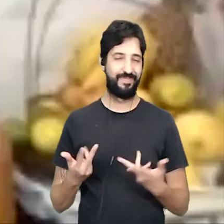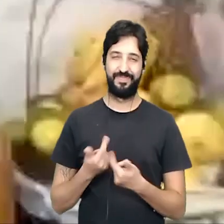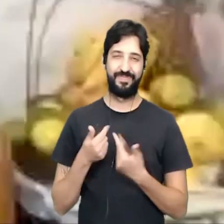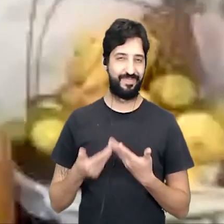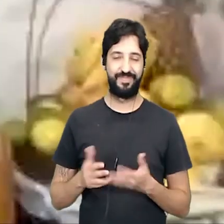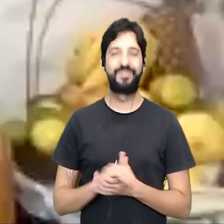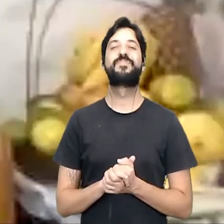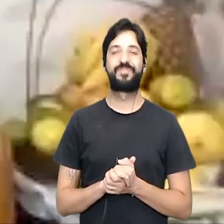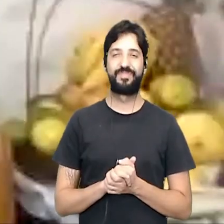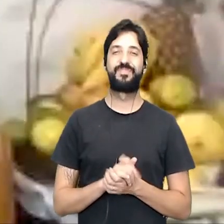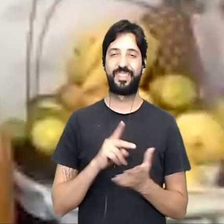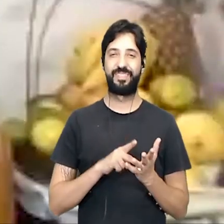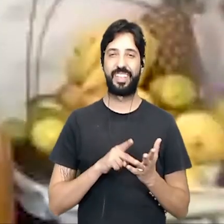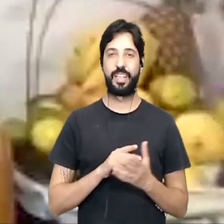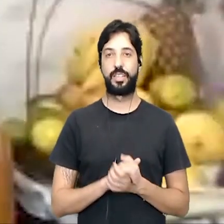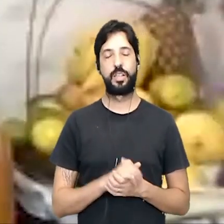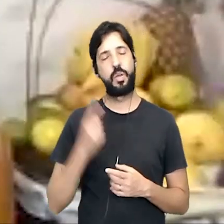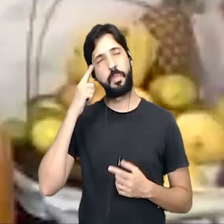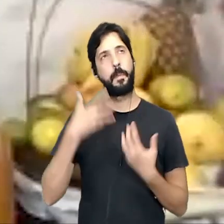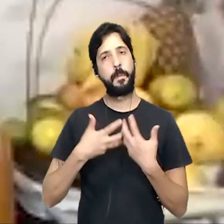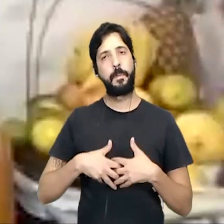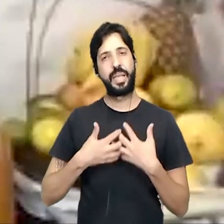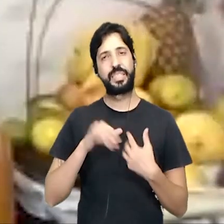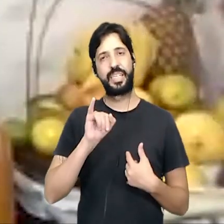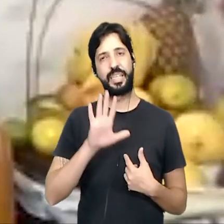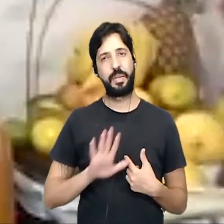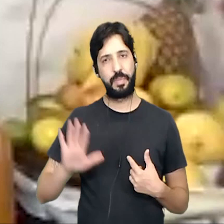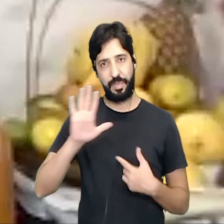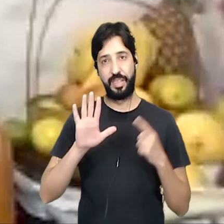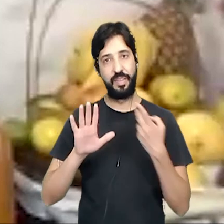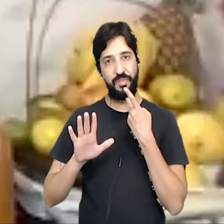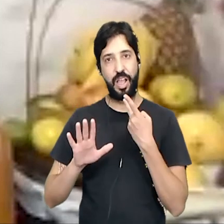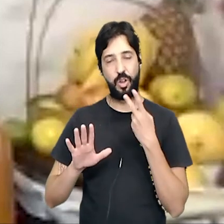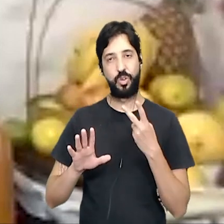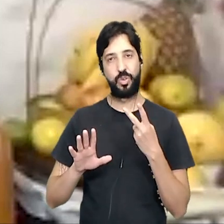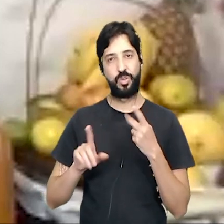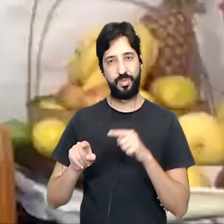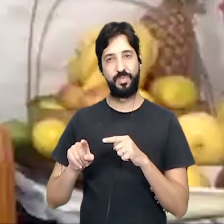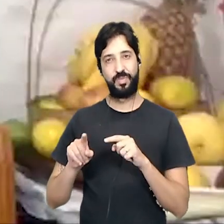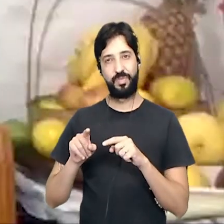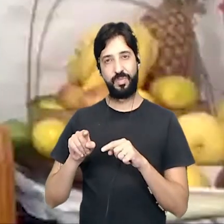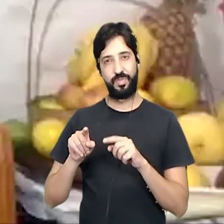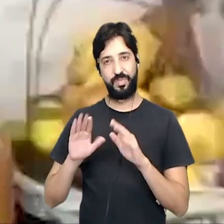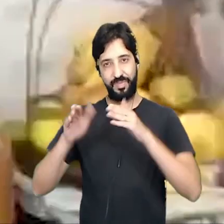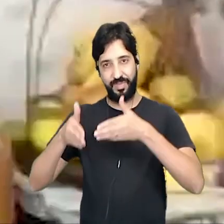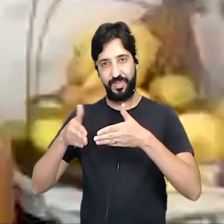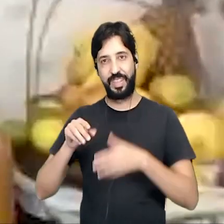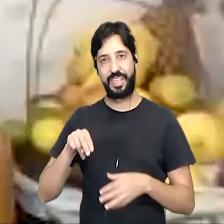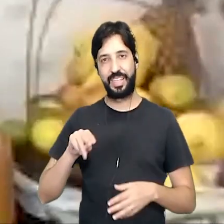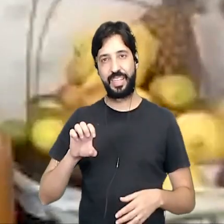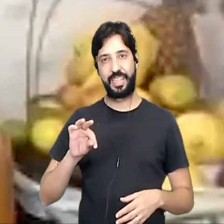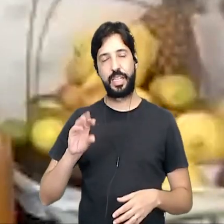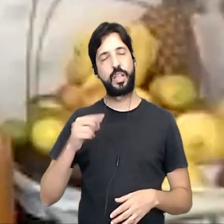Lindo, né? O Neto é demais mesmo. É lindo mesmo. Eu fiquei pensando nessa imagem que você trouxe